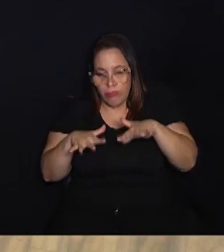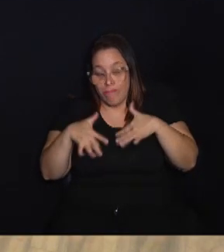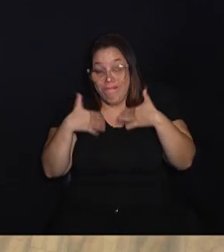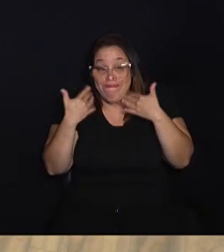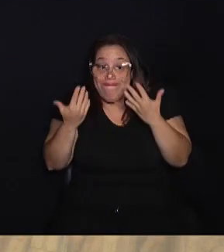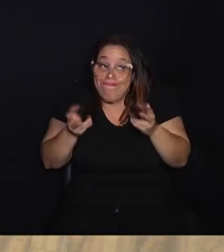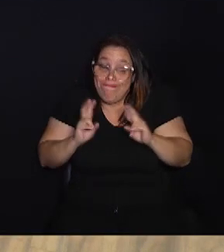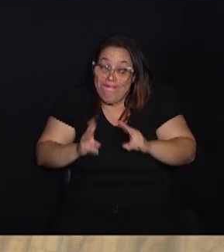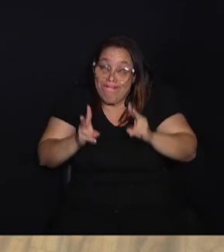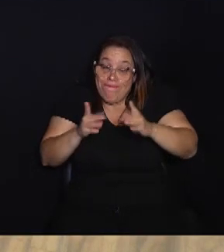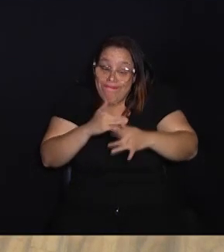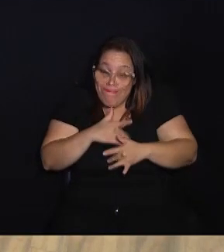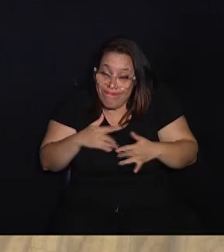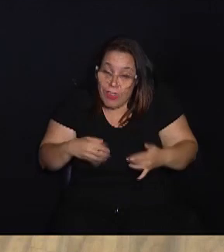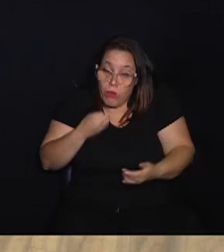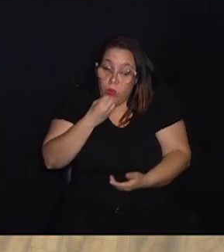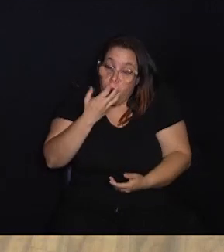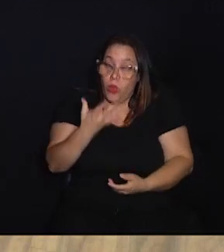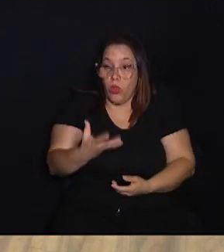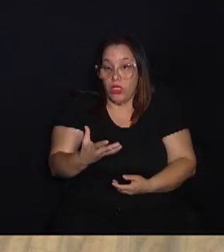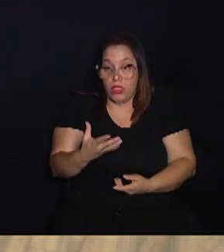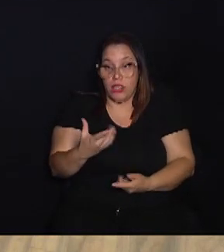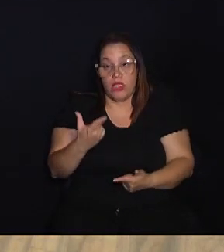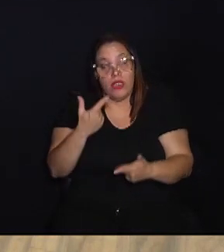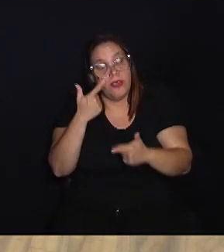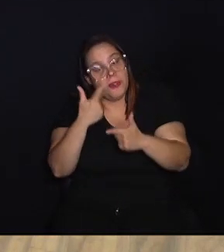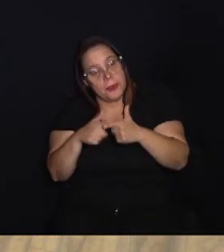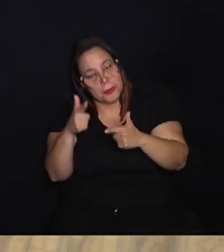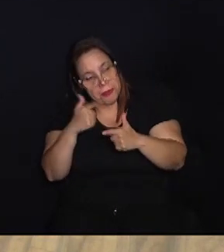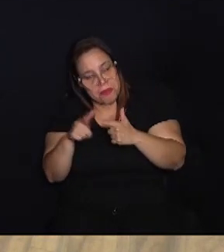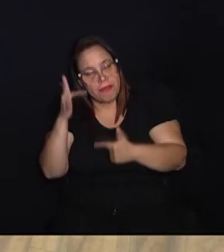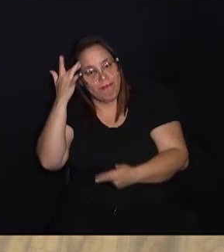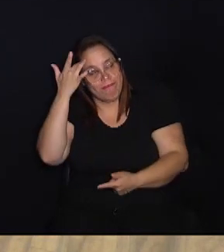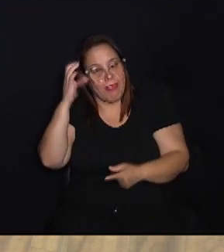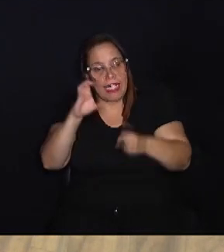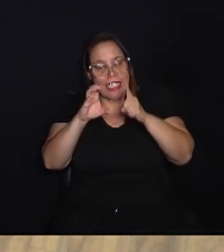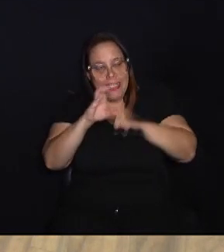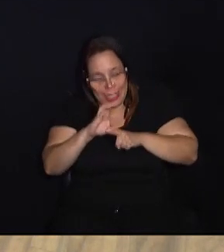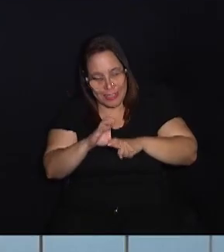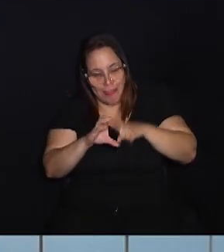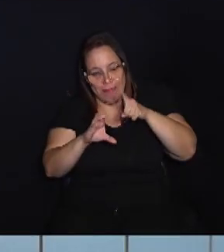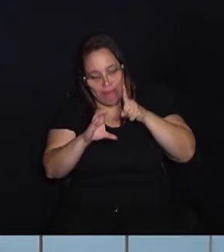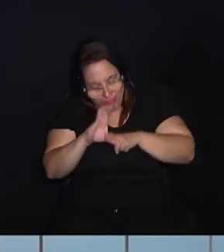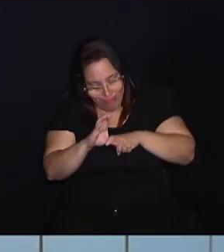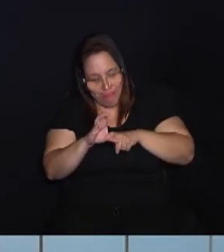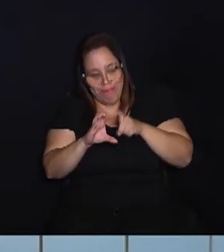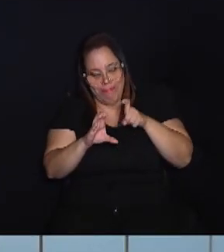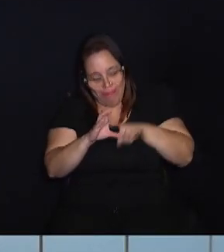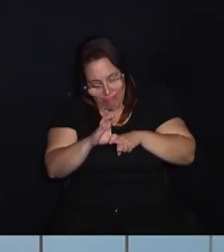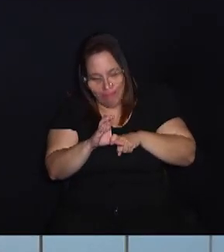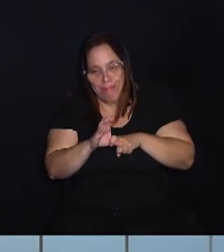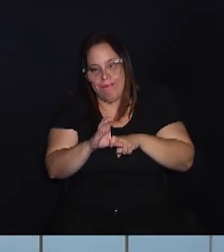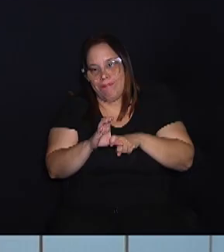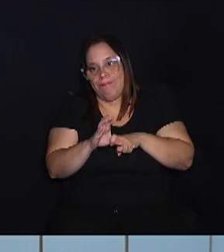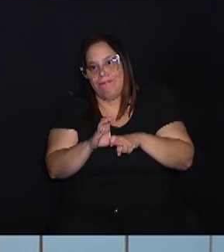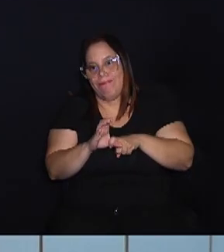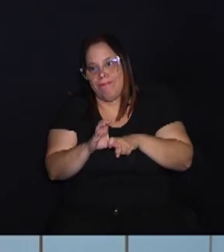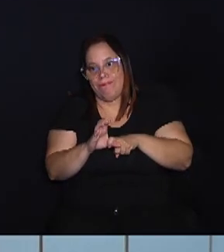sempre saudáveis. E tem um problema que eu acho que é a dependência que isso está causando